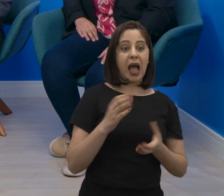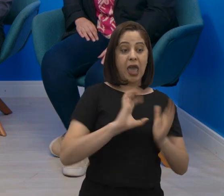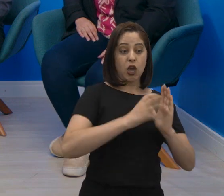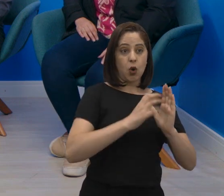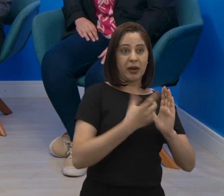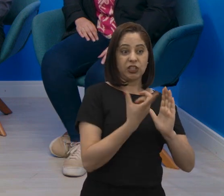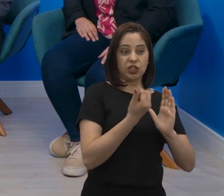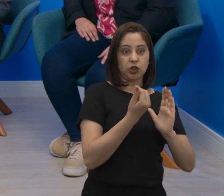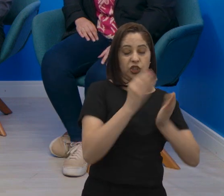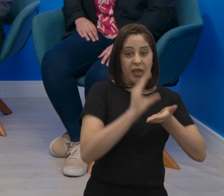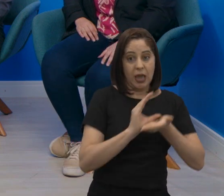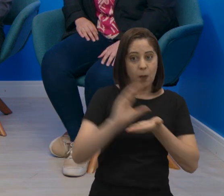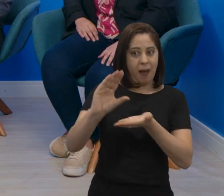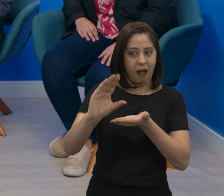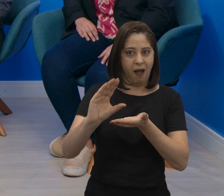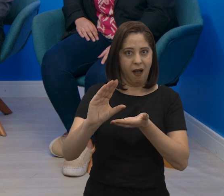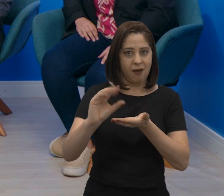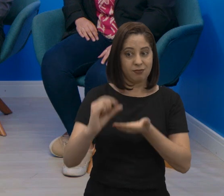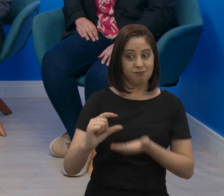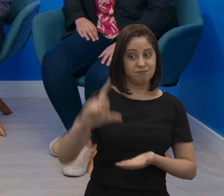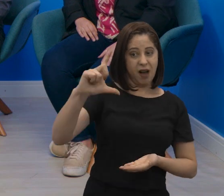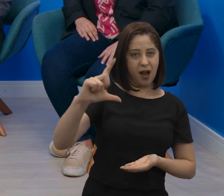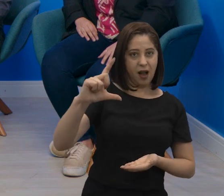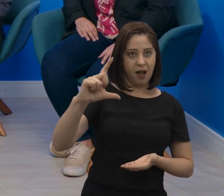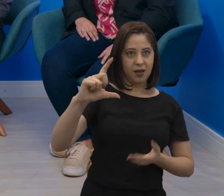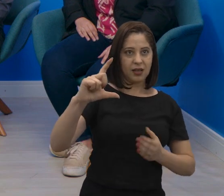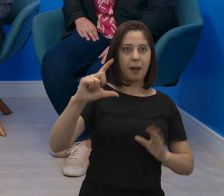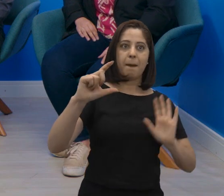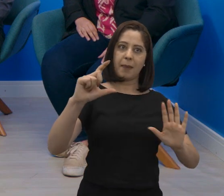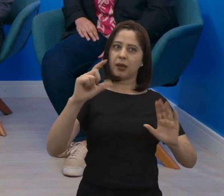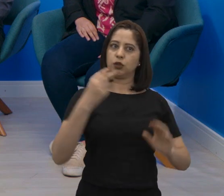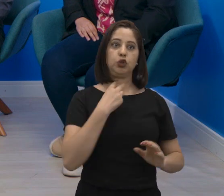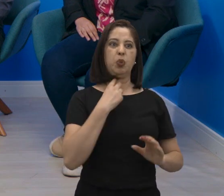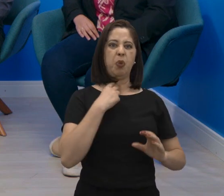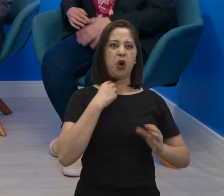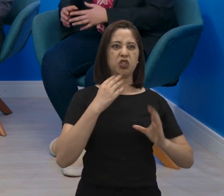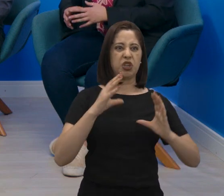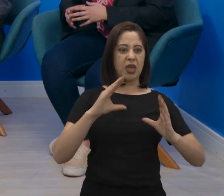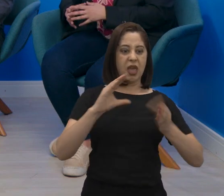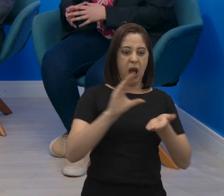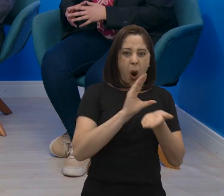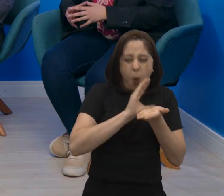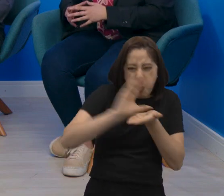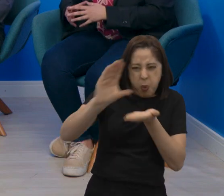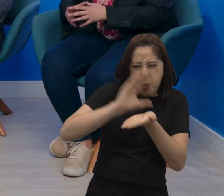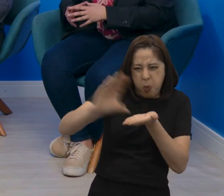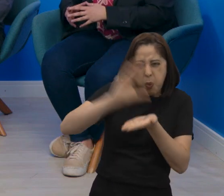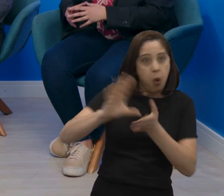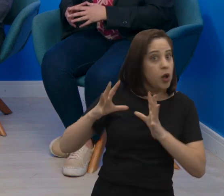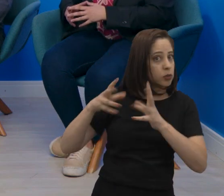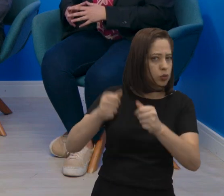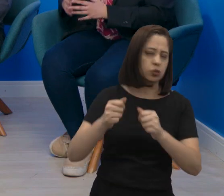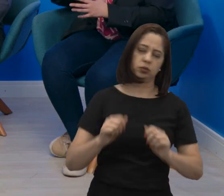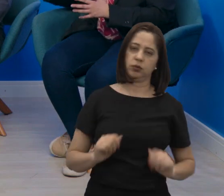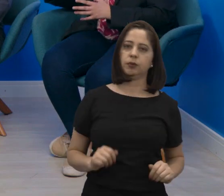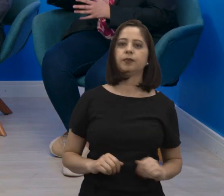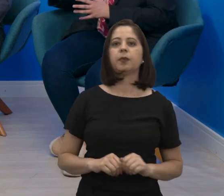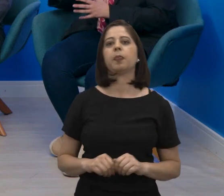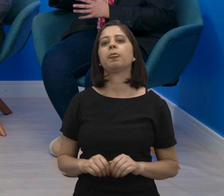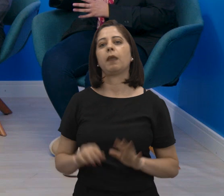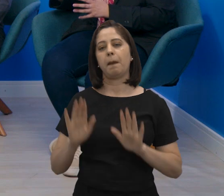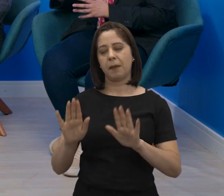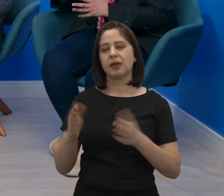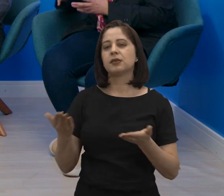né? Mas não pode exagerar. Ele tem que também abrir espaço para todos os restos. E nisso a gente está falando do horário eleitoral, né, gratuito,